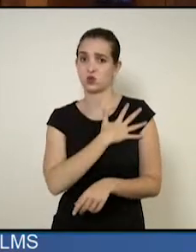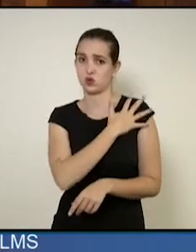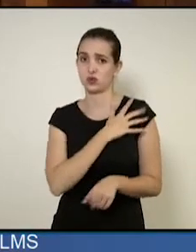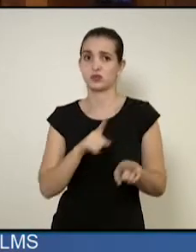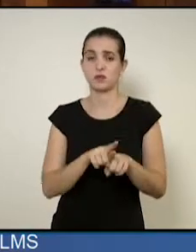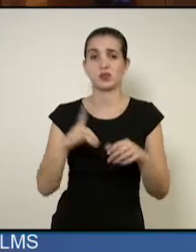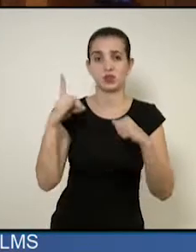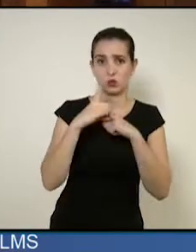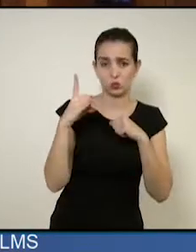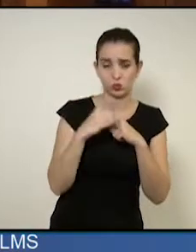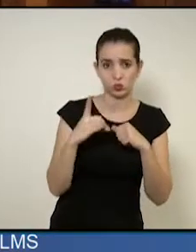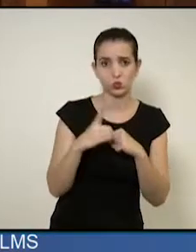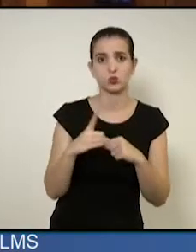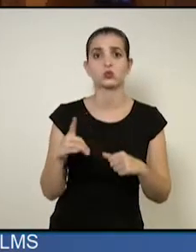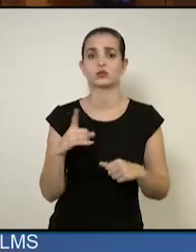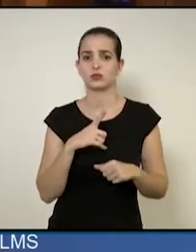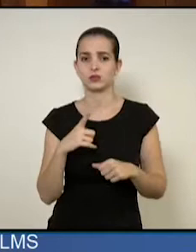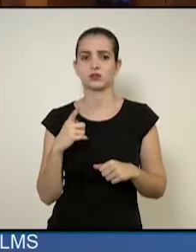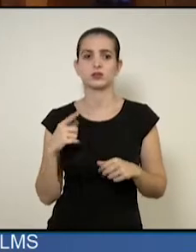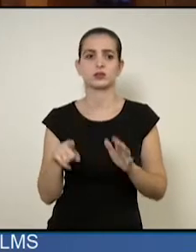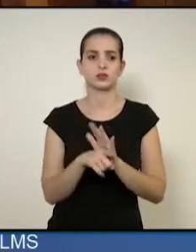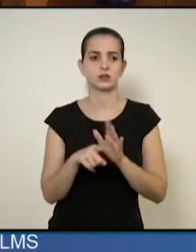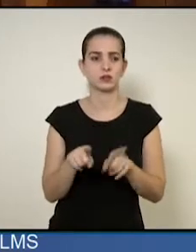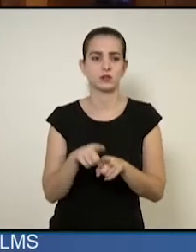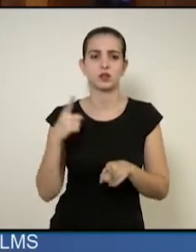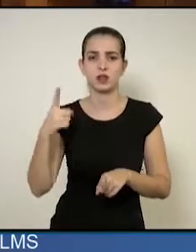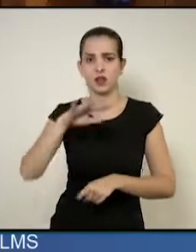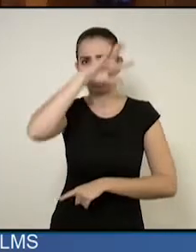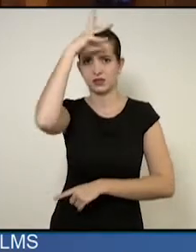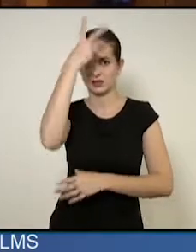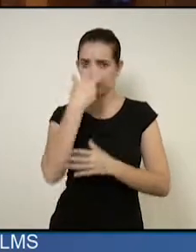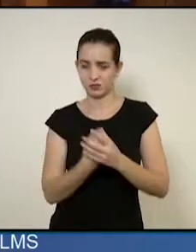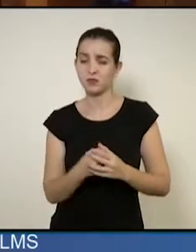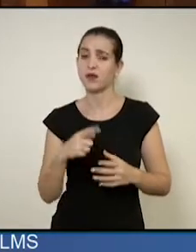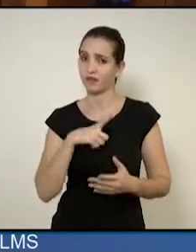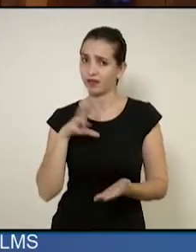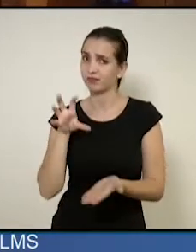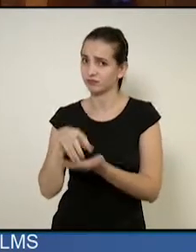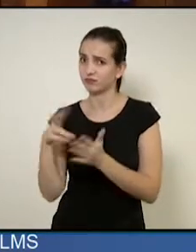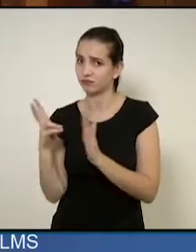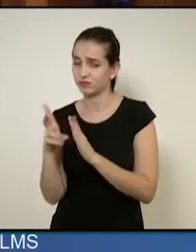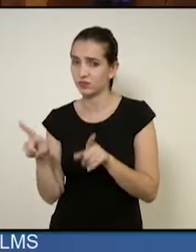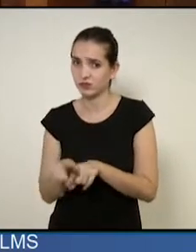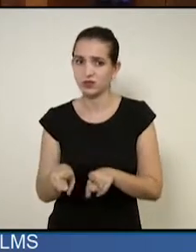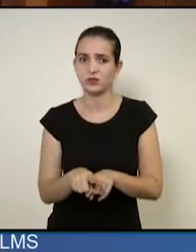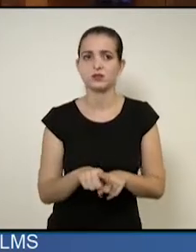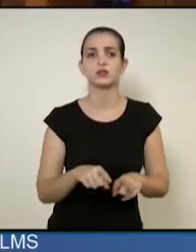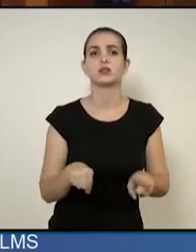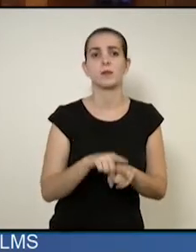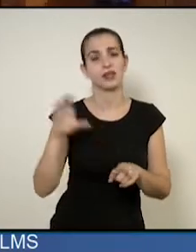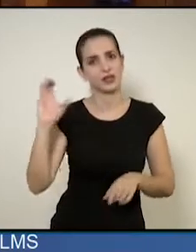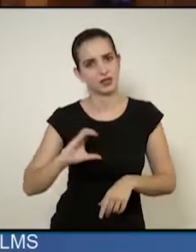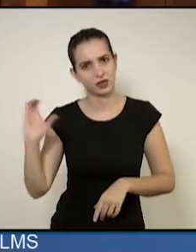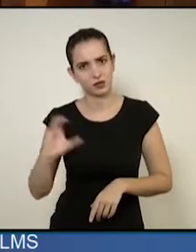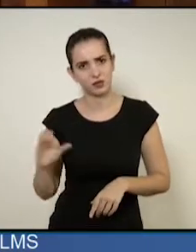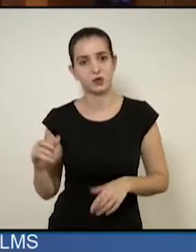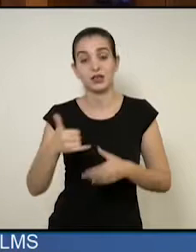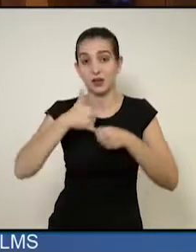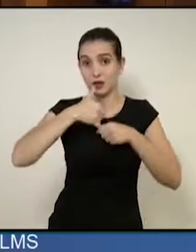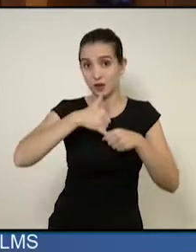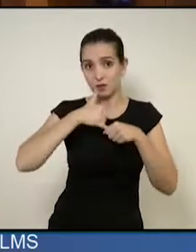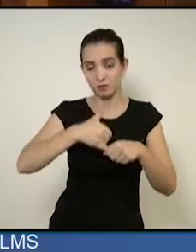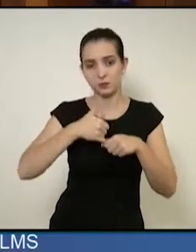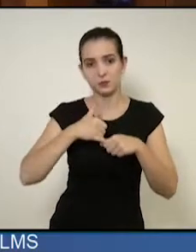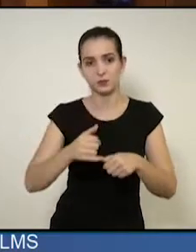Itacuru, Sassoró em Itacuru, Limão Verde em Amambai, Cerrito em Eldorado, Teicuê em Carapó, Guaimbê em Laguna Carapã,